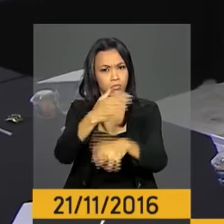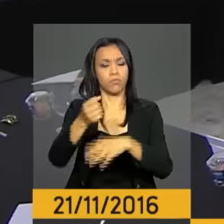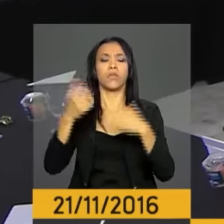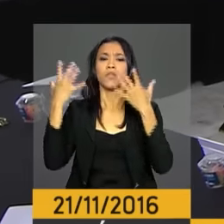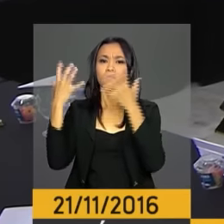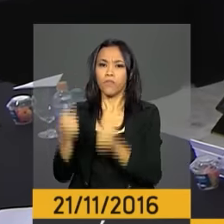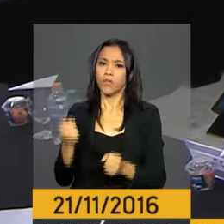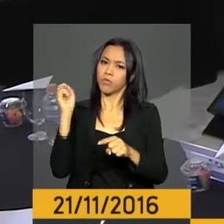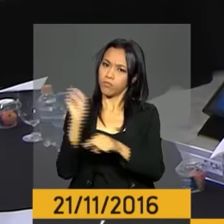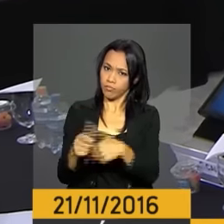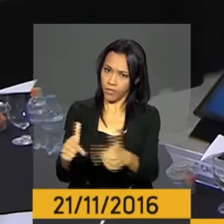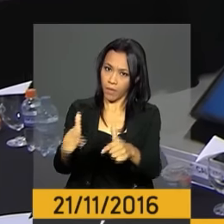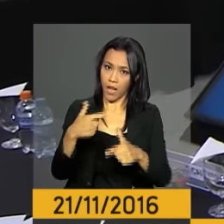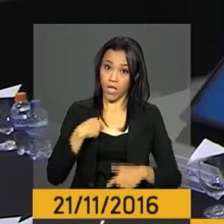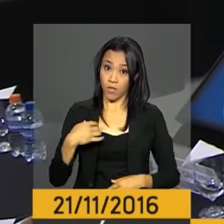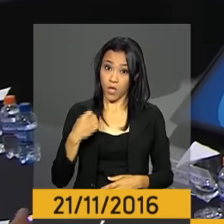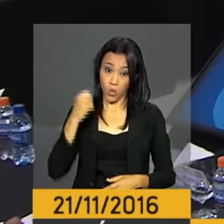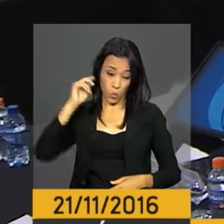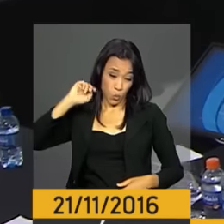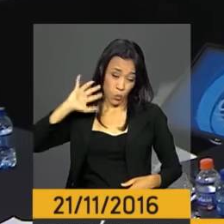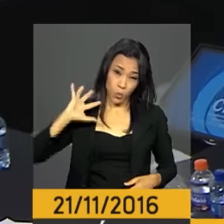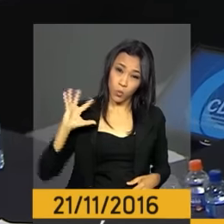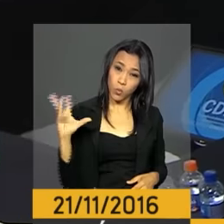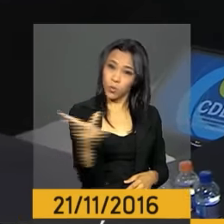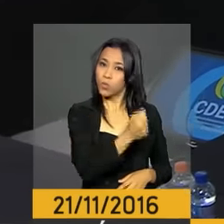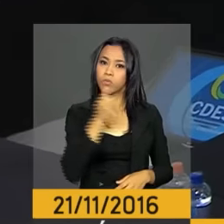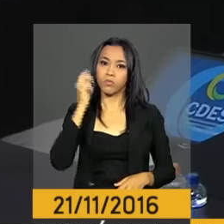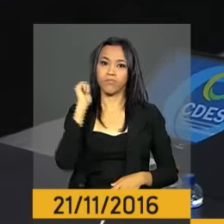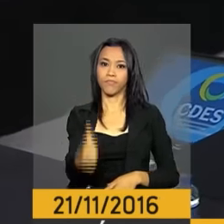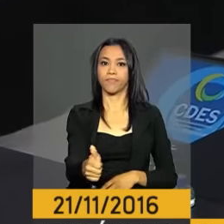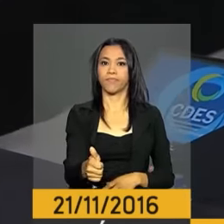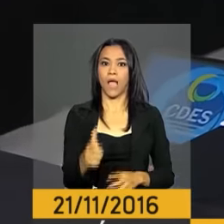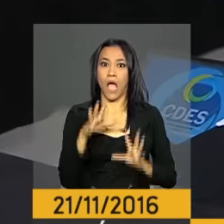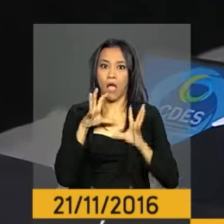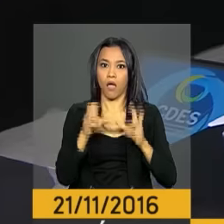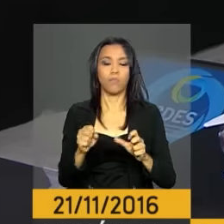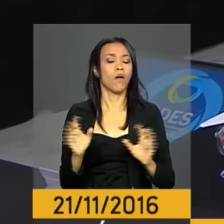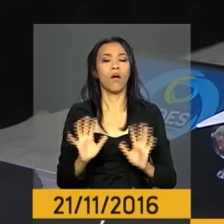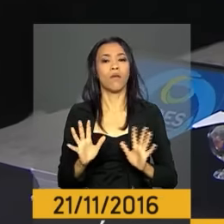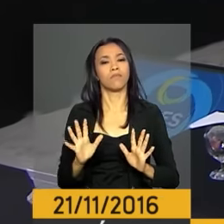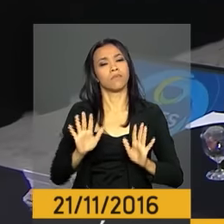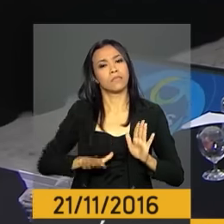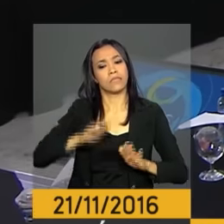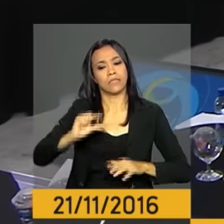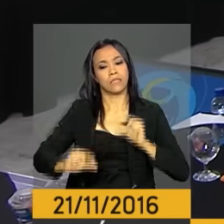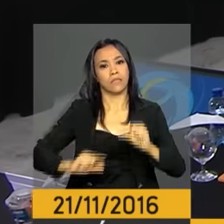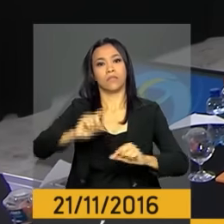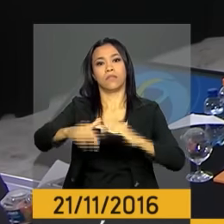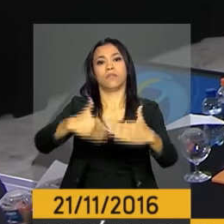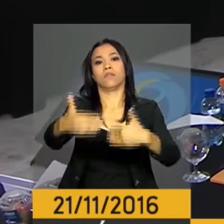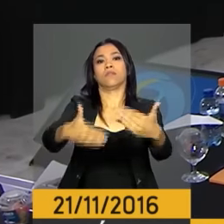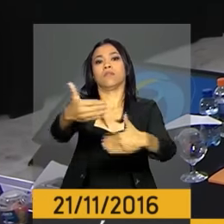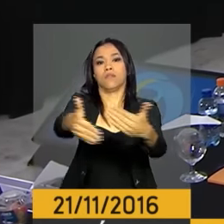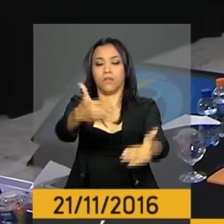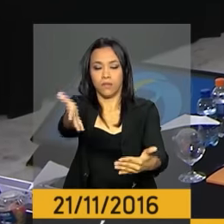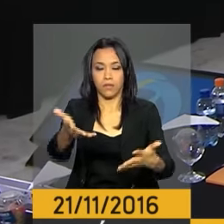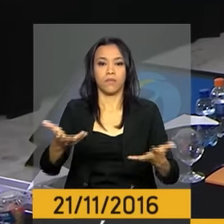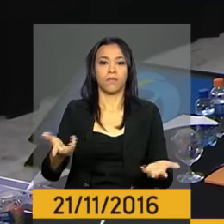vamos pensar que nós faremos tudo de uma vez. Como, de resto, as próprias reformas, por uma